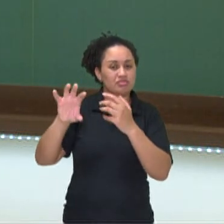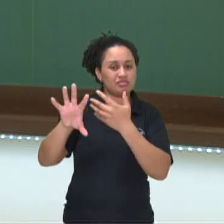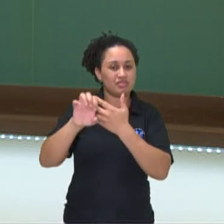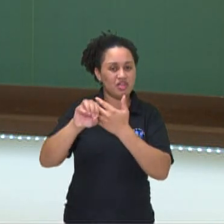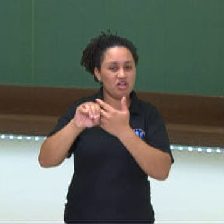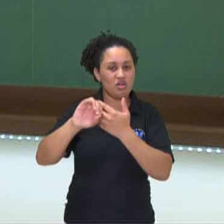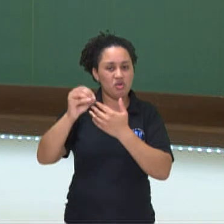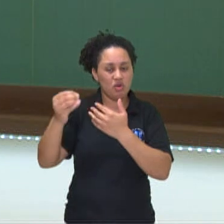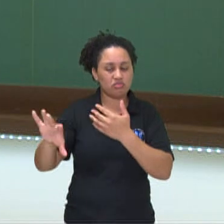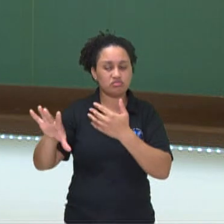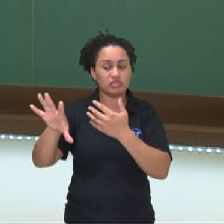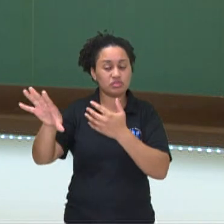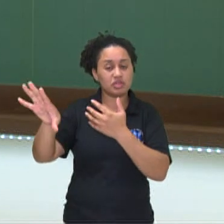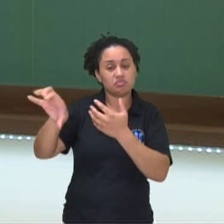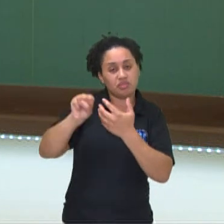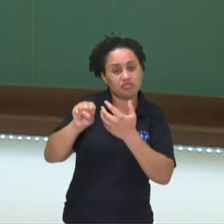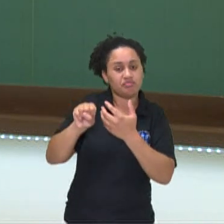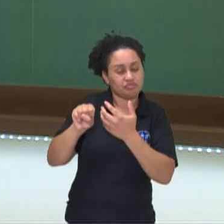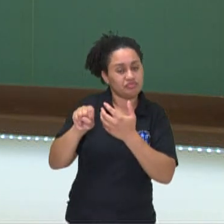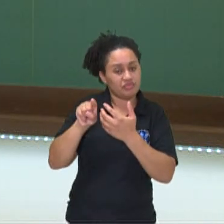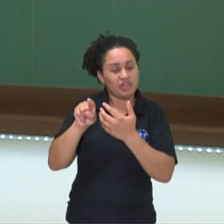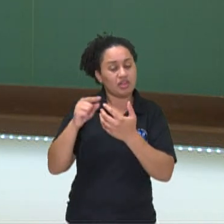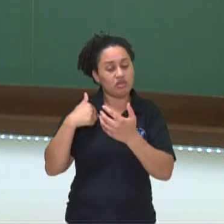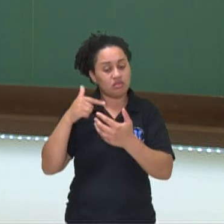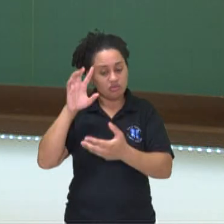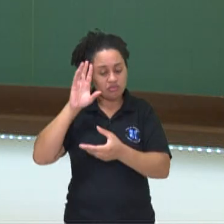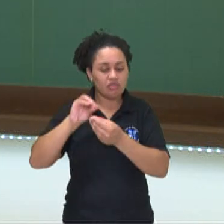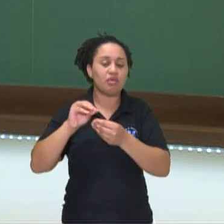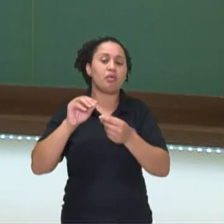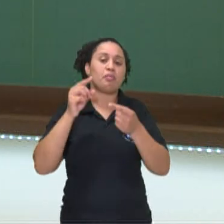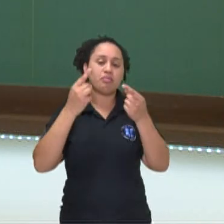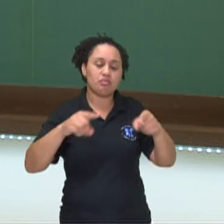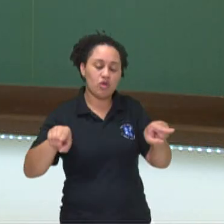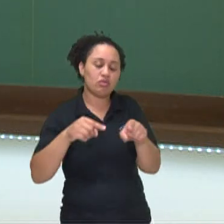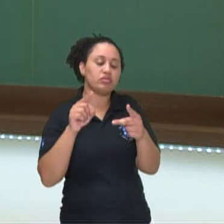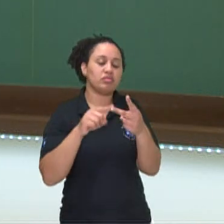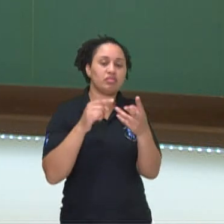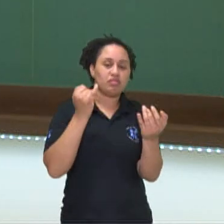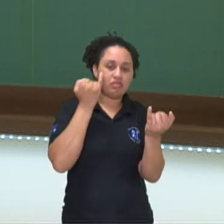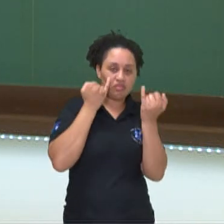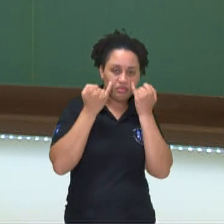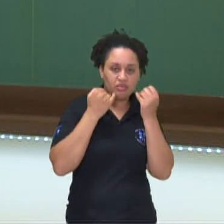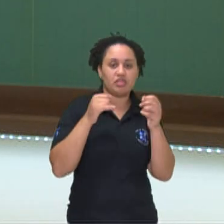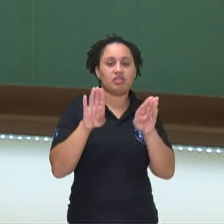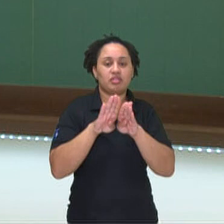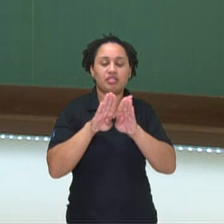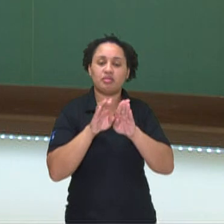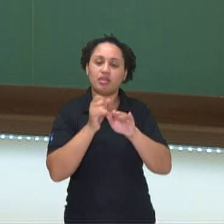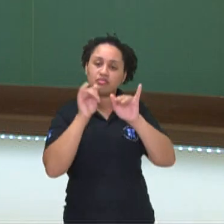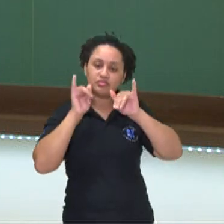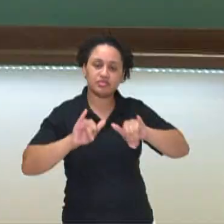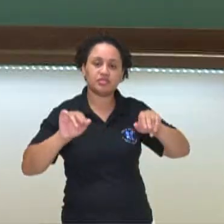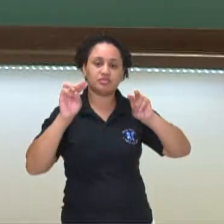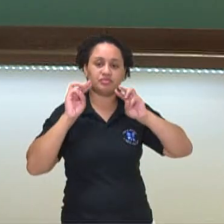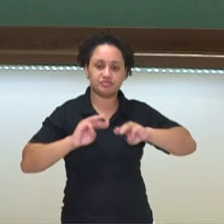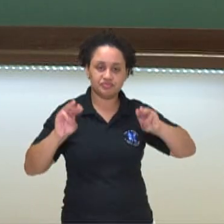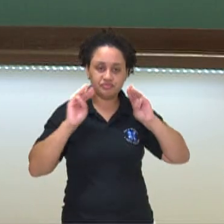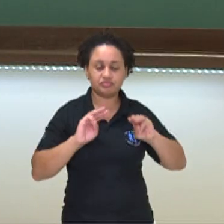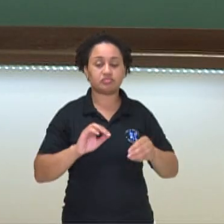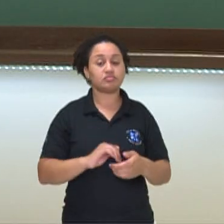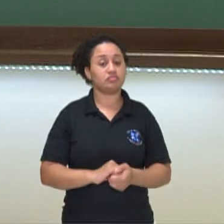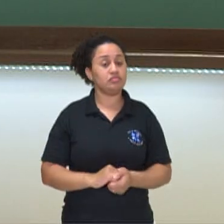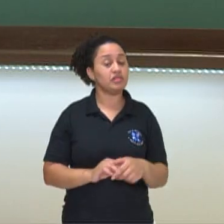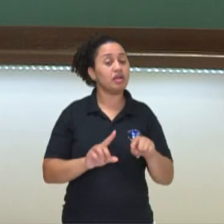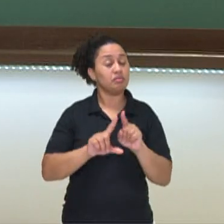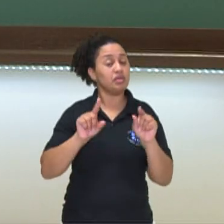eletromagnéticas e decodificá-las, levando até você música, informação e também anúncios publicitários. A grande